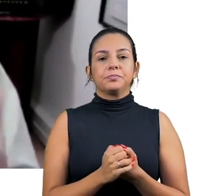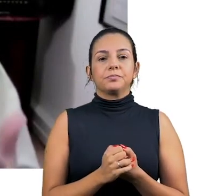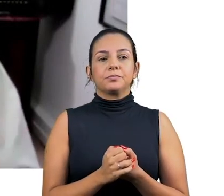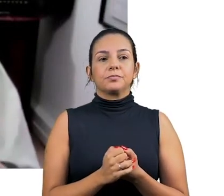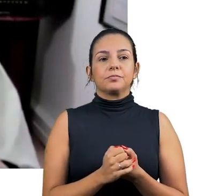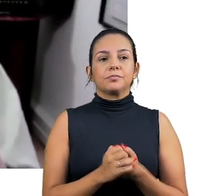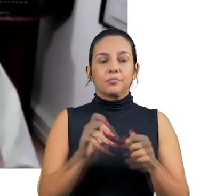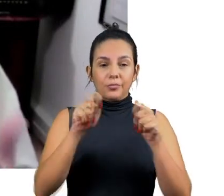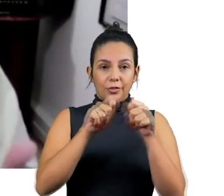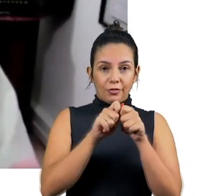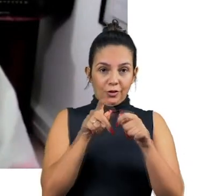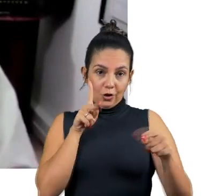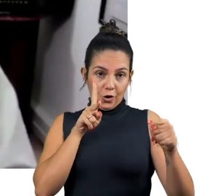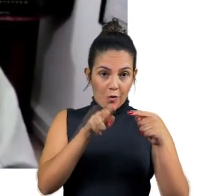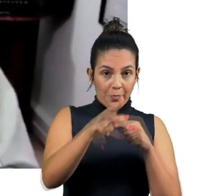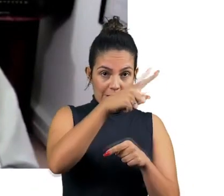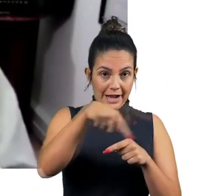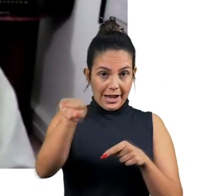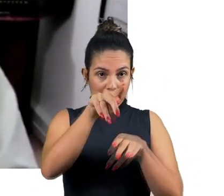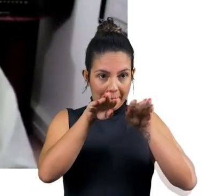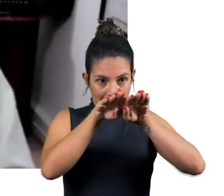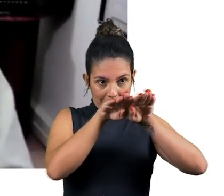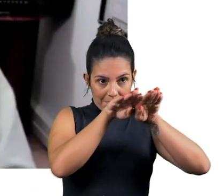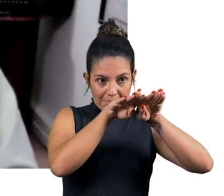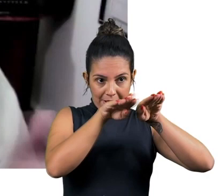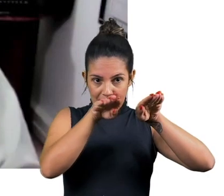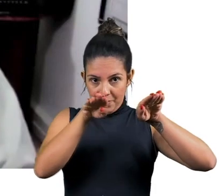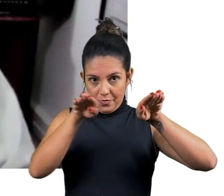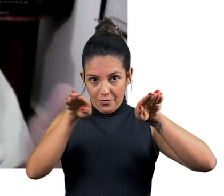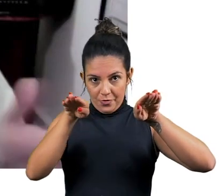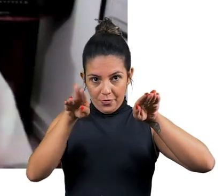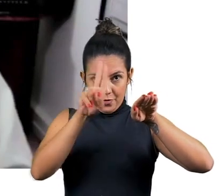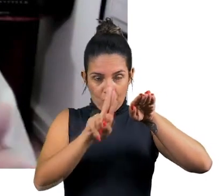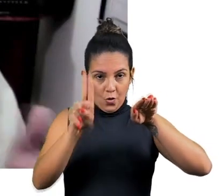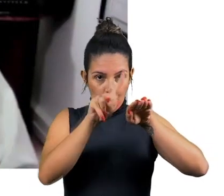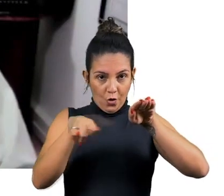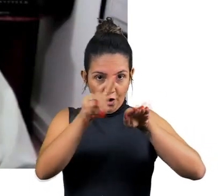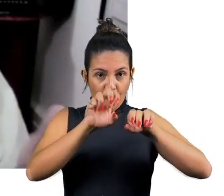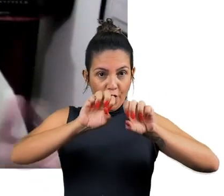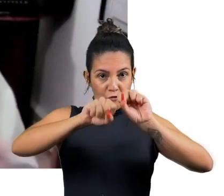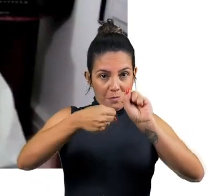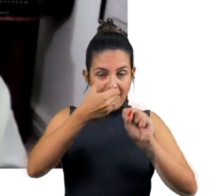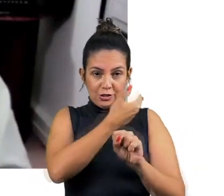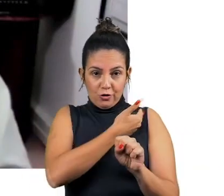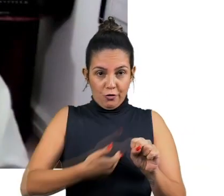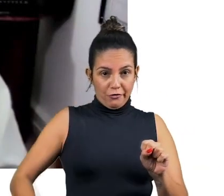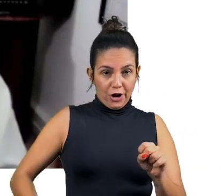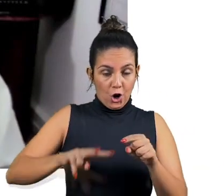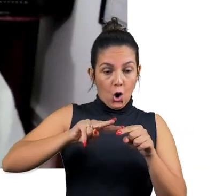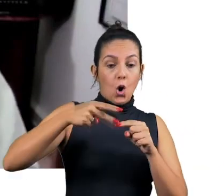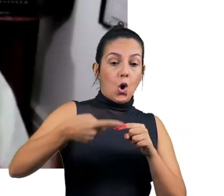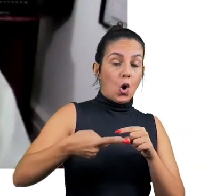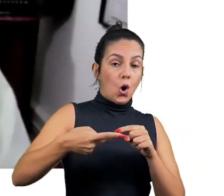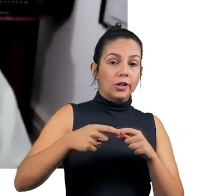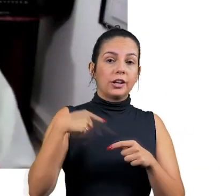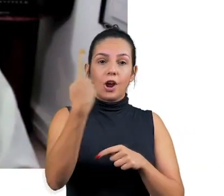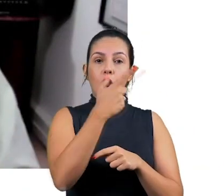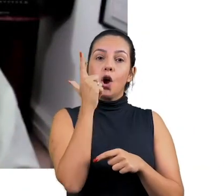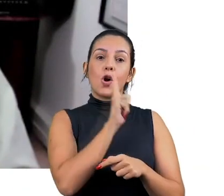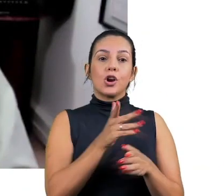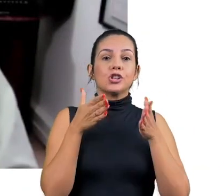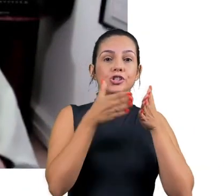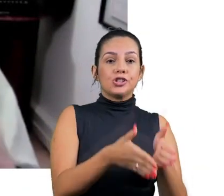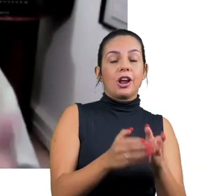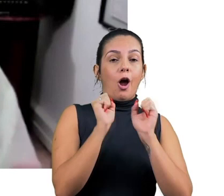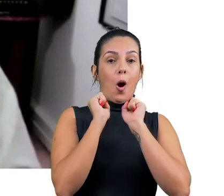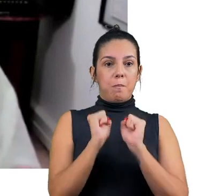E ao romperem esse padrão usual de formação de governo de oposição, eles conseguem chegar